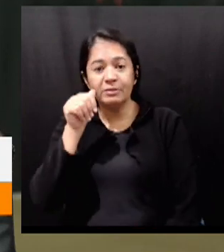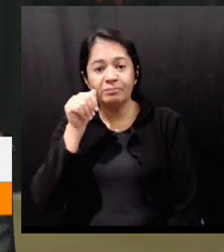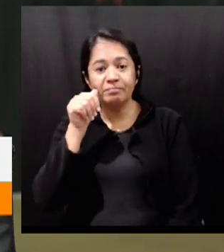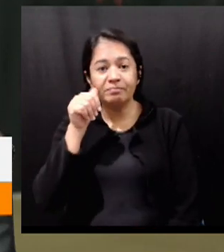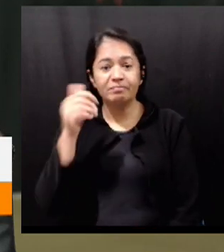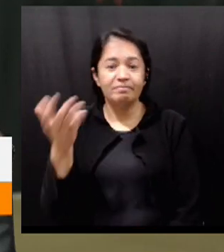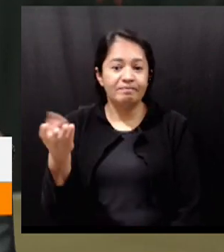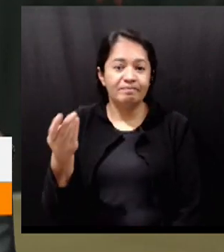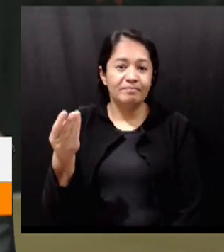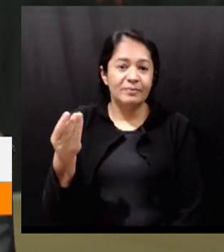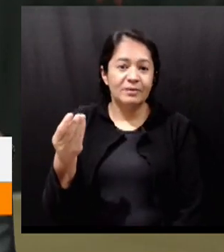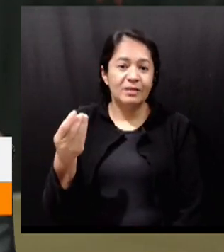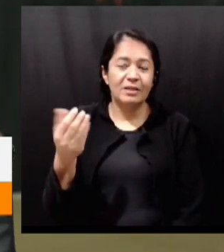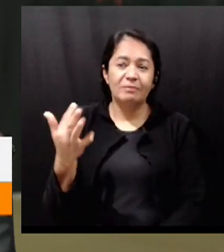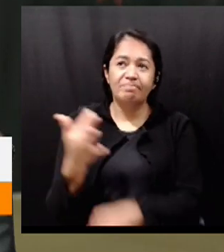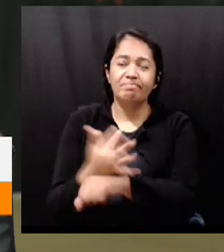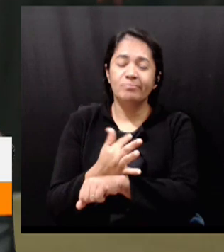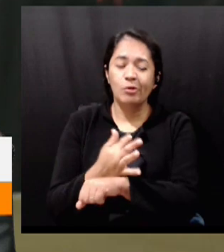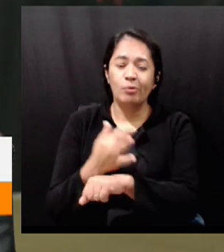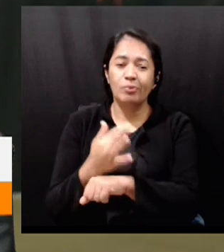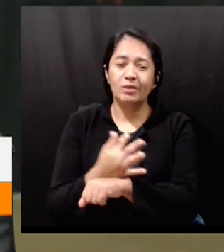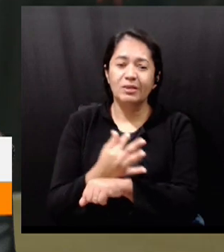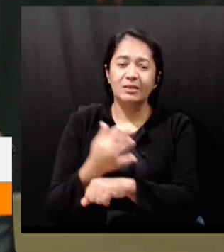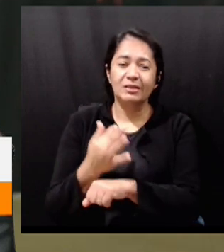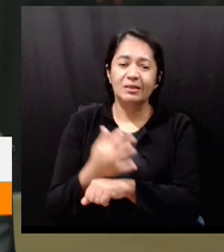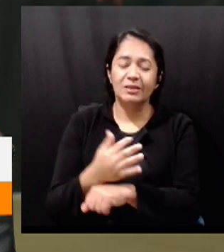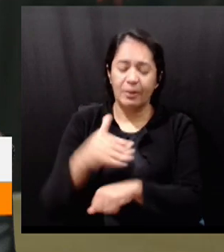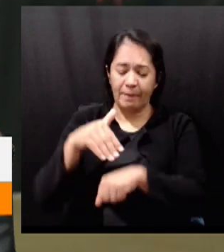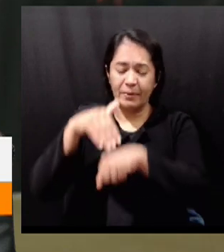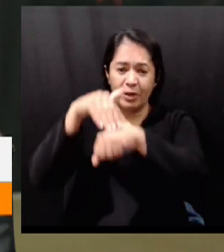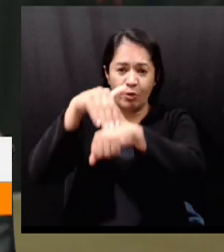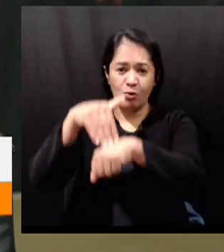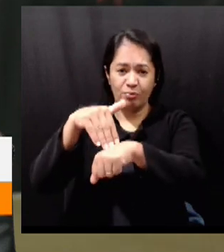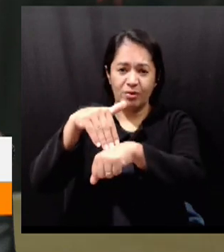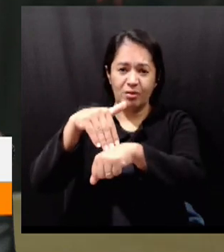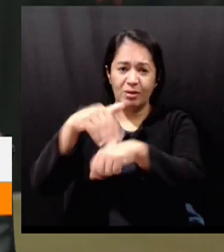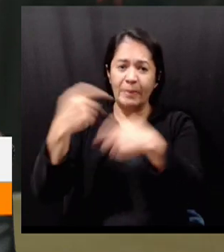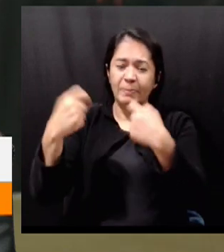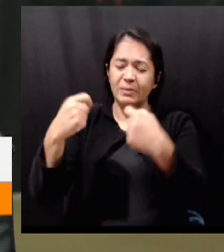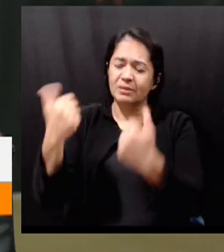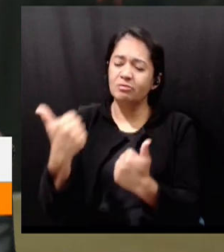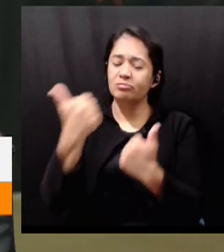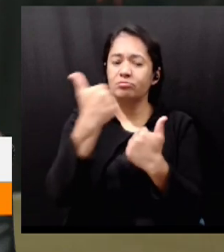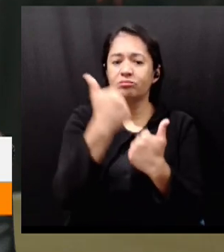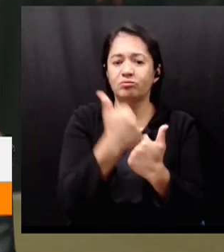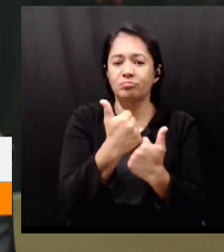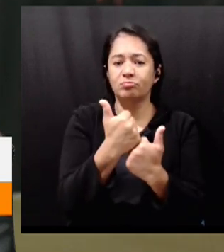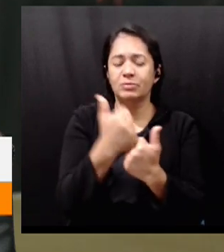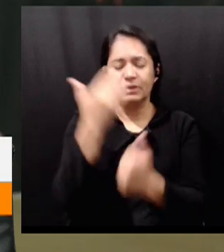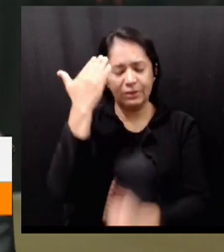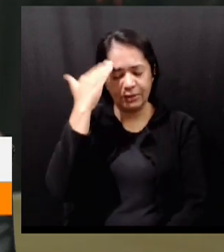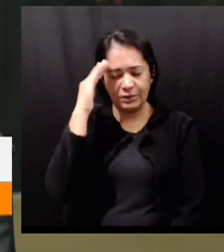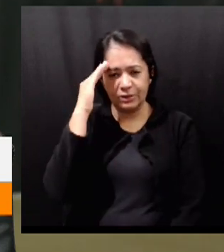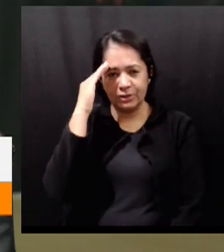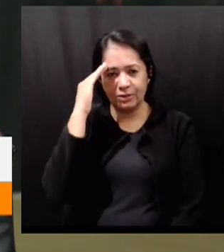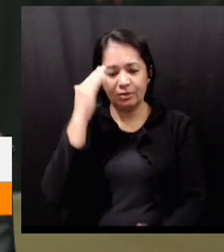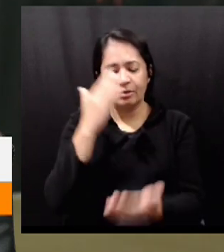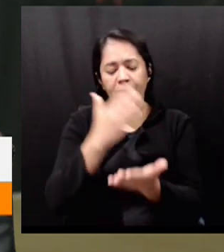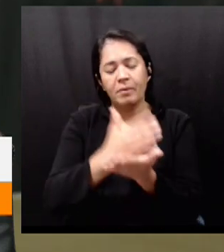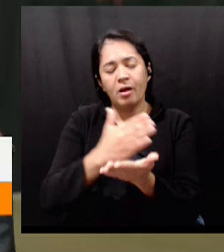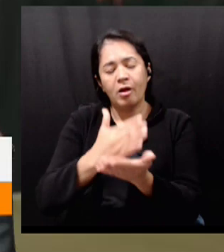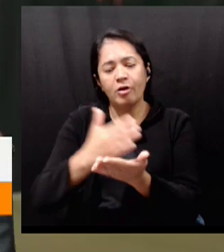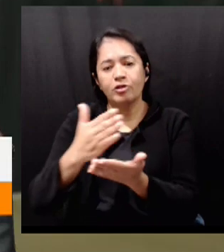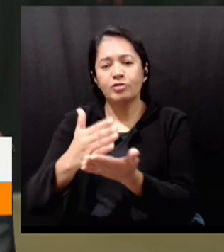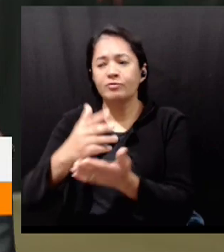carregam aí. Essa culpa precisa ser substituída, gente, por compreensão, né, pela divisão de tarefas e, acima de